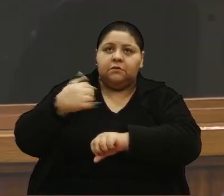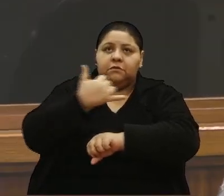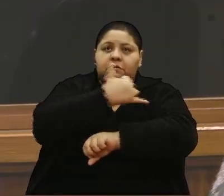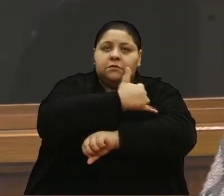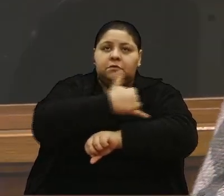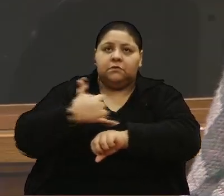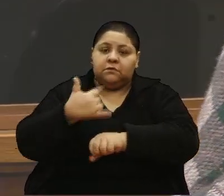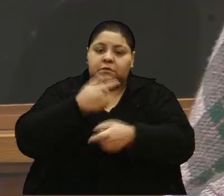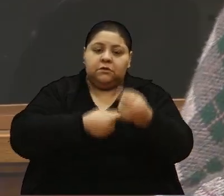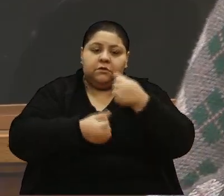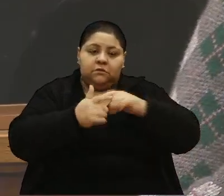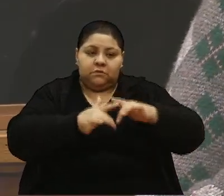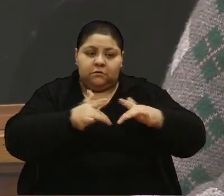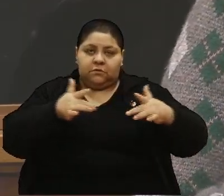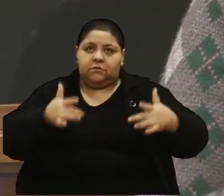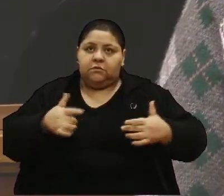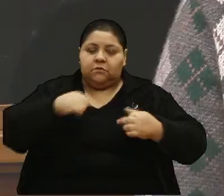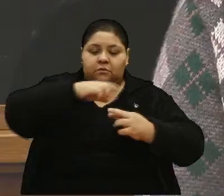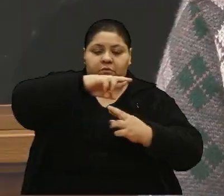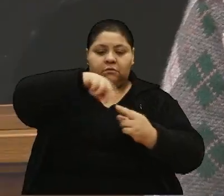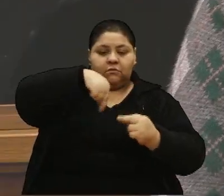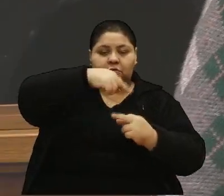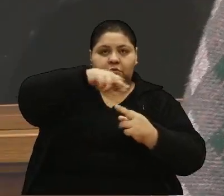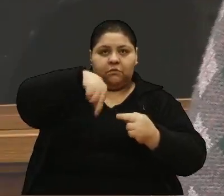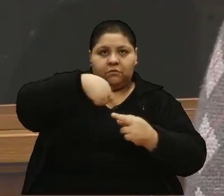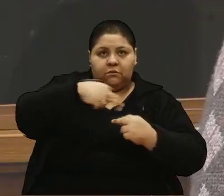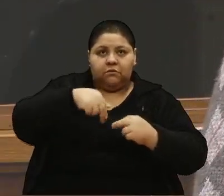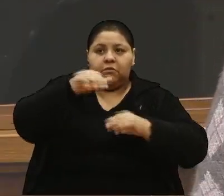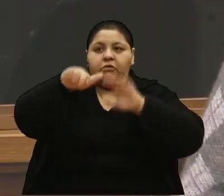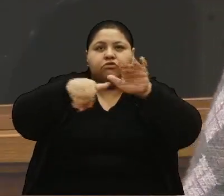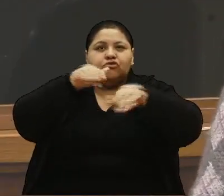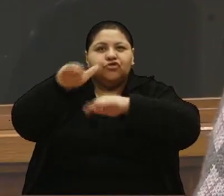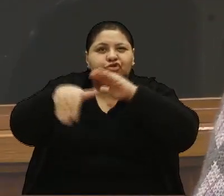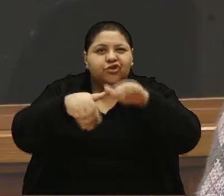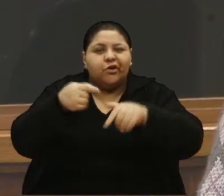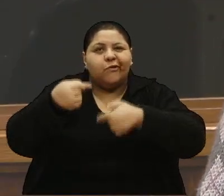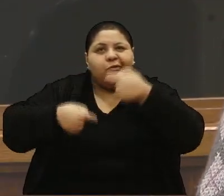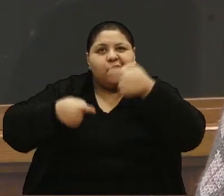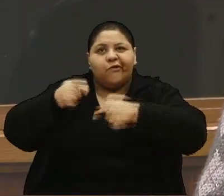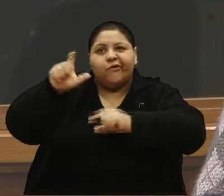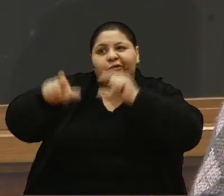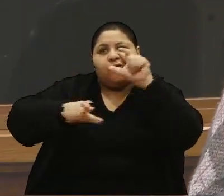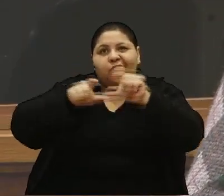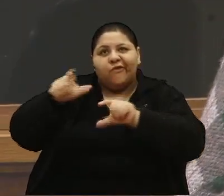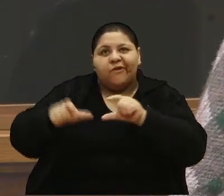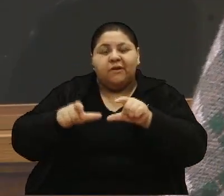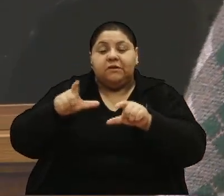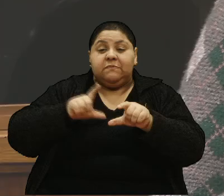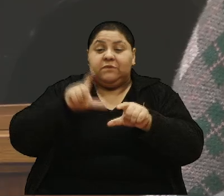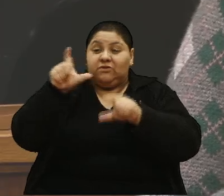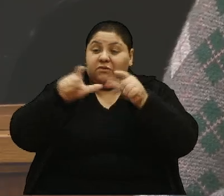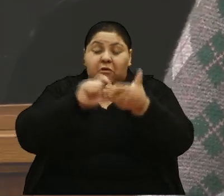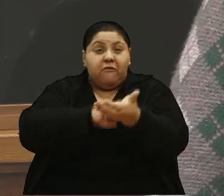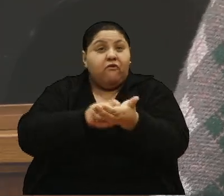sobre economia solidária nas reciclagens, convidando, fazendo o debate, as pessoas estão muito